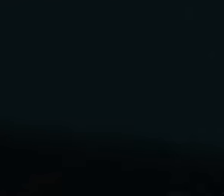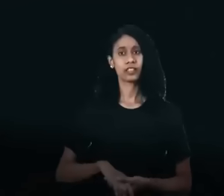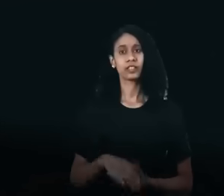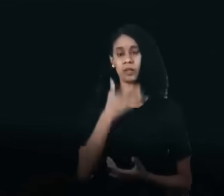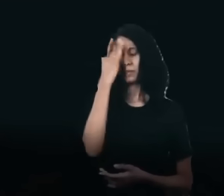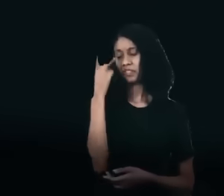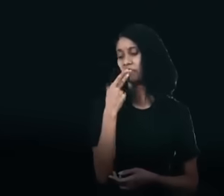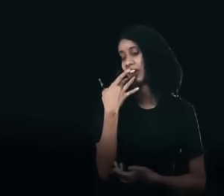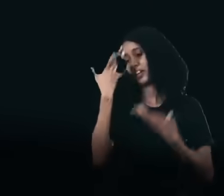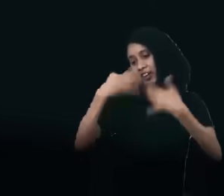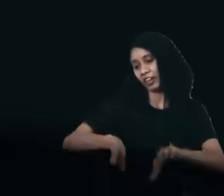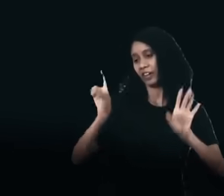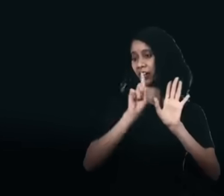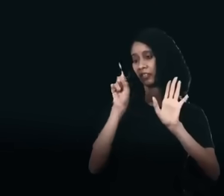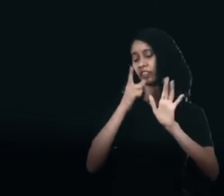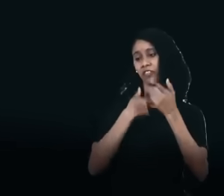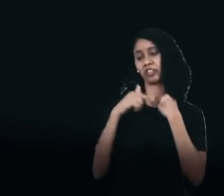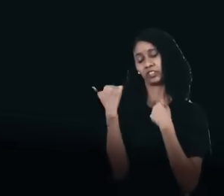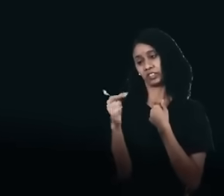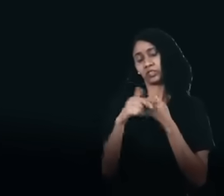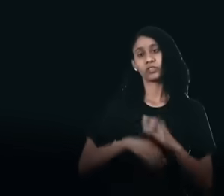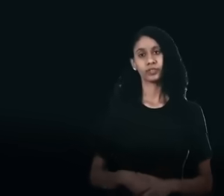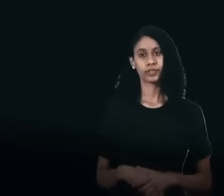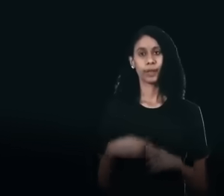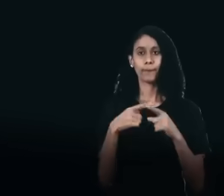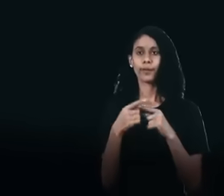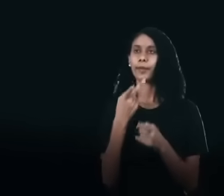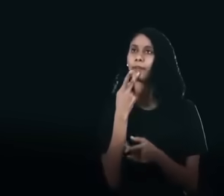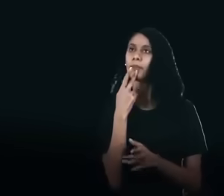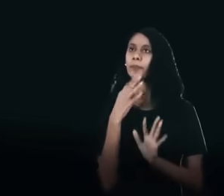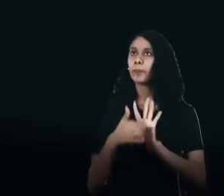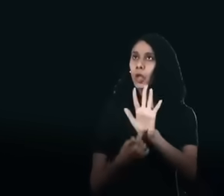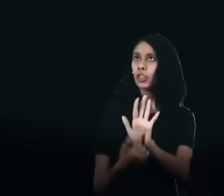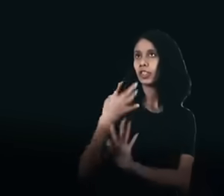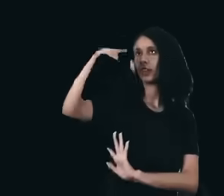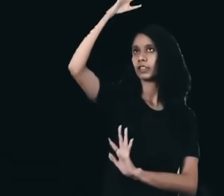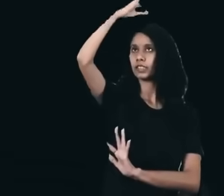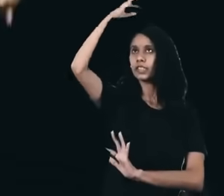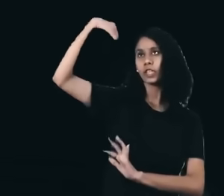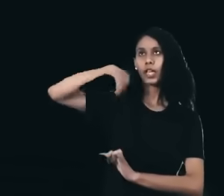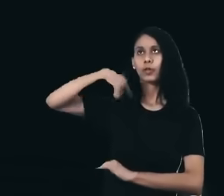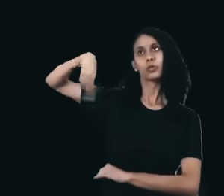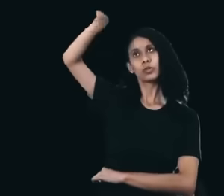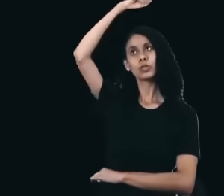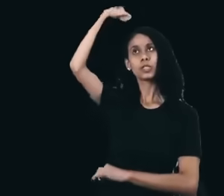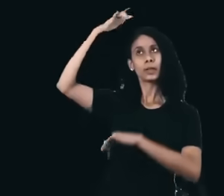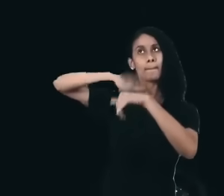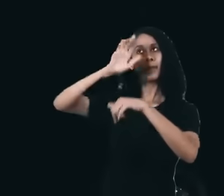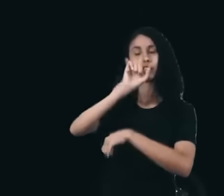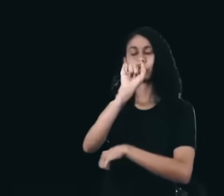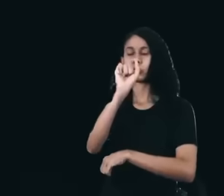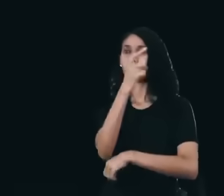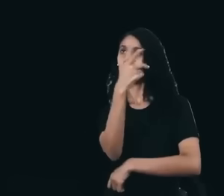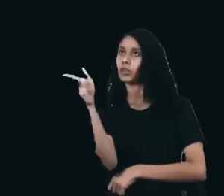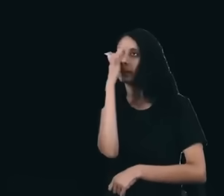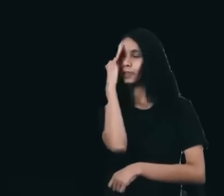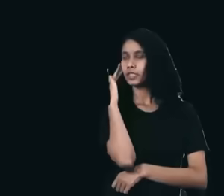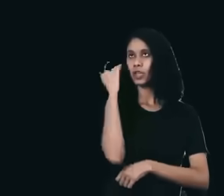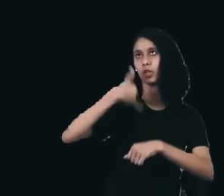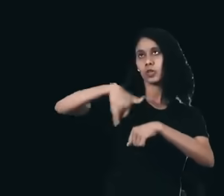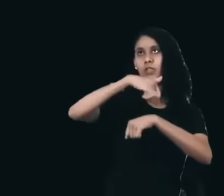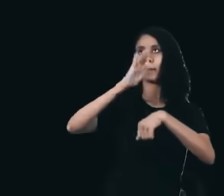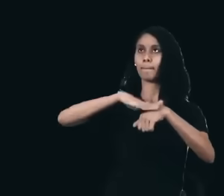estão dizendo, eu não desejo, mas é para se travestir de uma espiritualidade e dizer, eu sou mais santa que você. Eu sou mais consagrada que